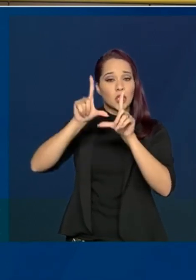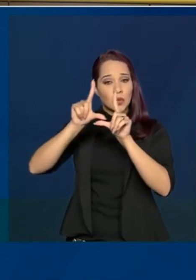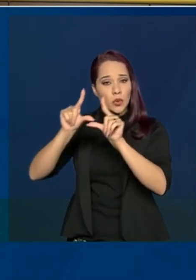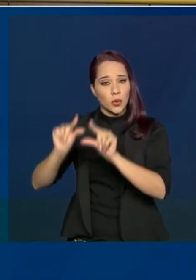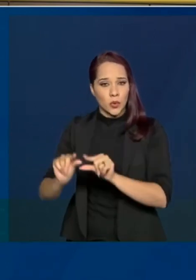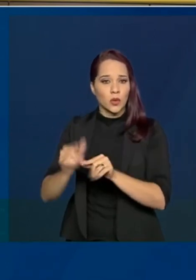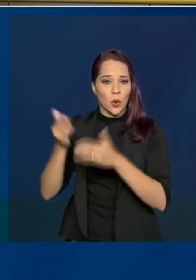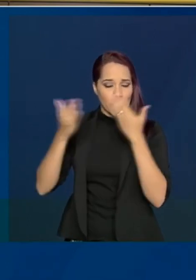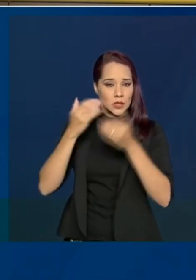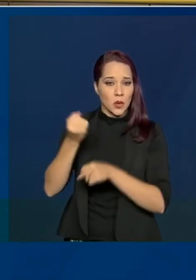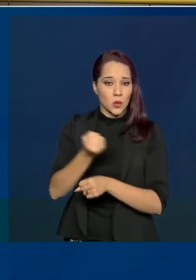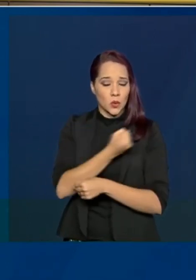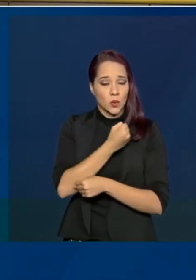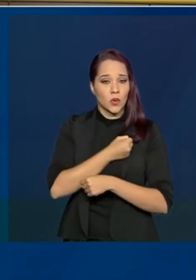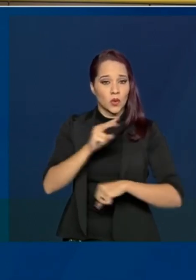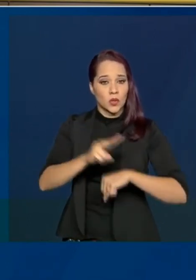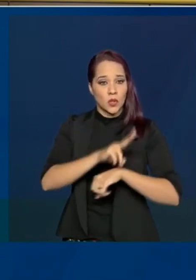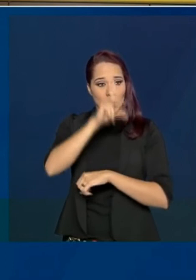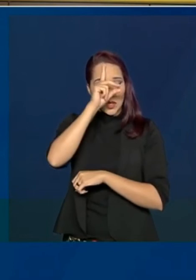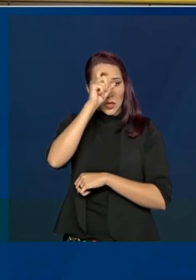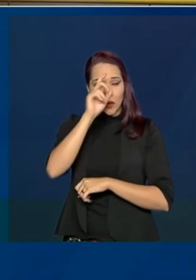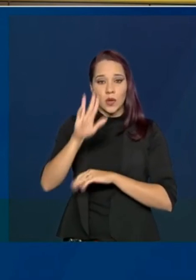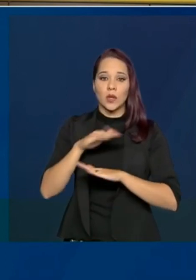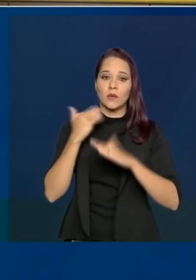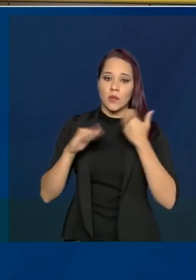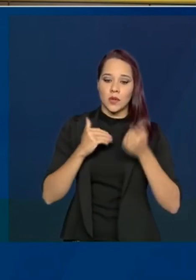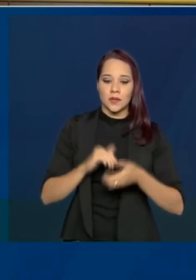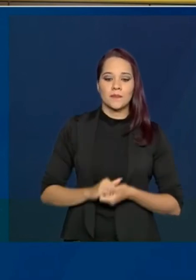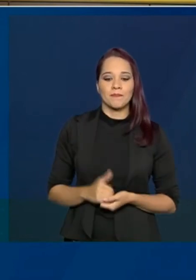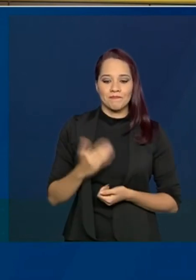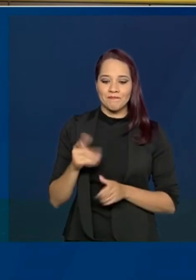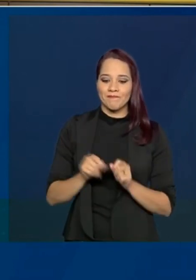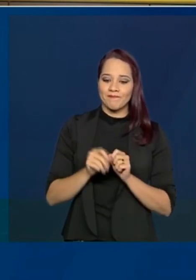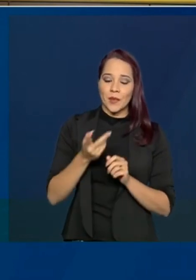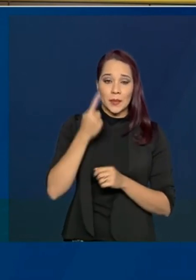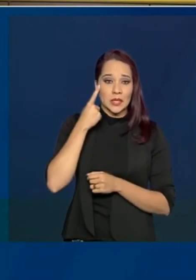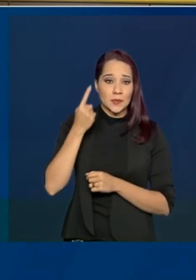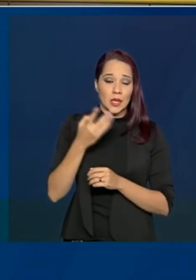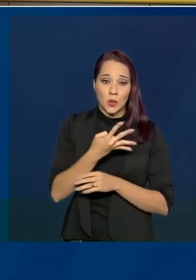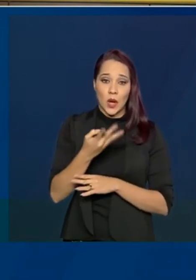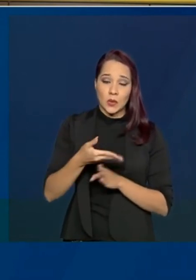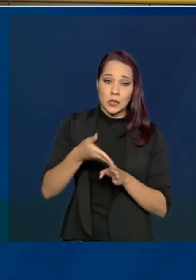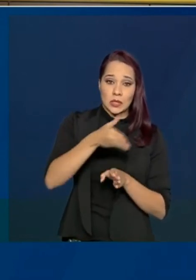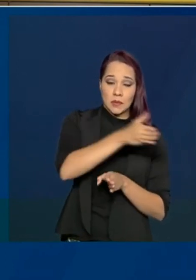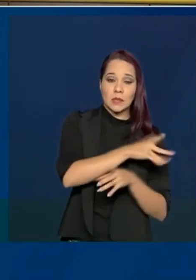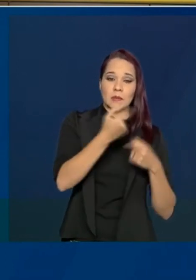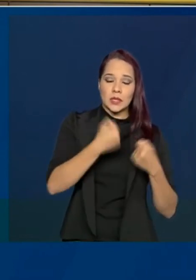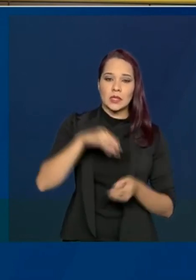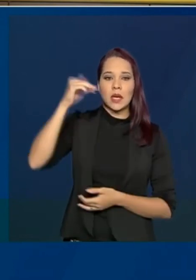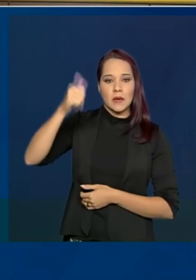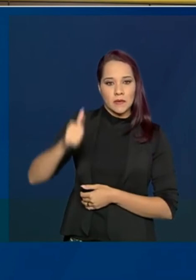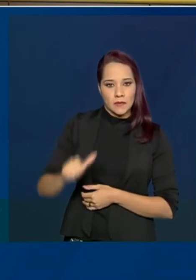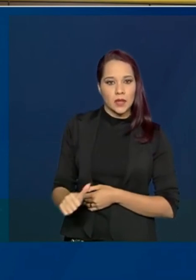em relação ao número de hospitalizações e óbitos, logicamente fazendo desconto das 4 últimas semanas que precisam ser